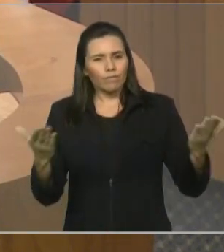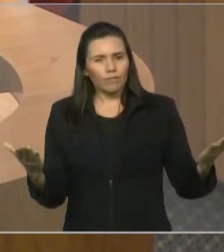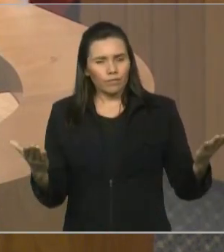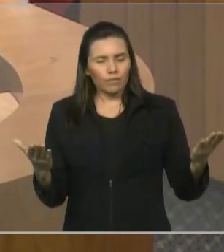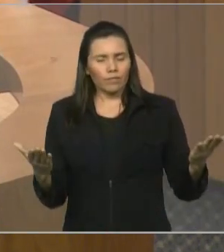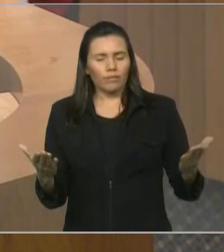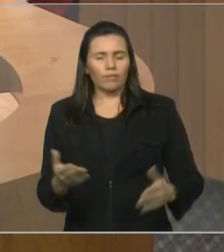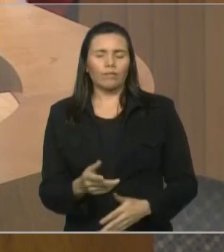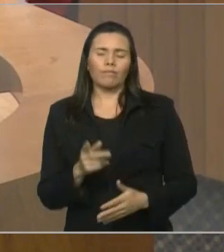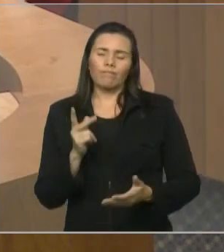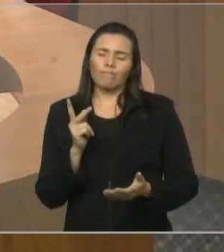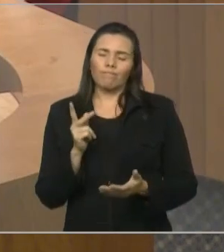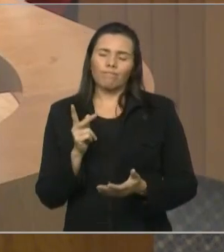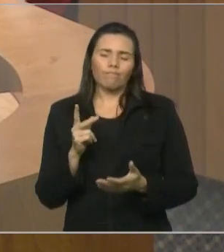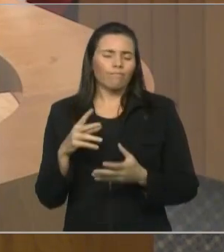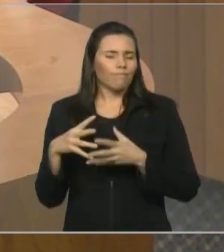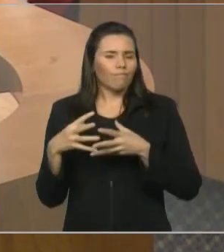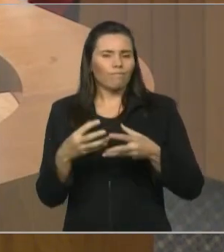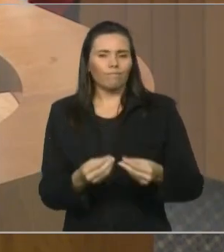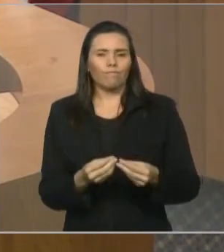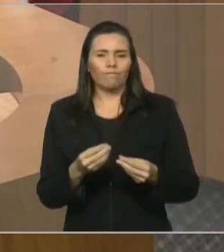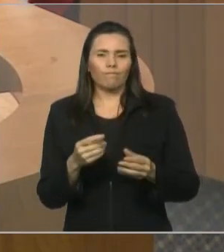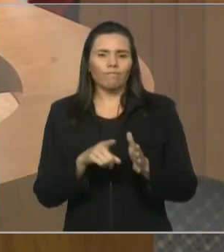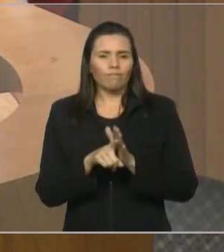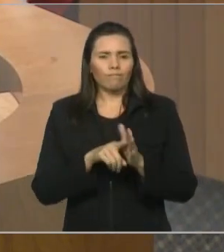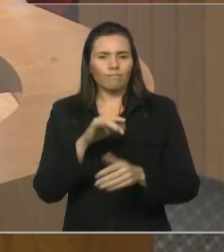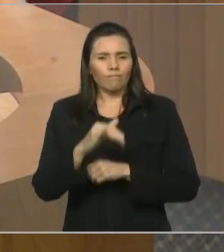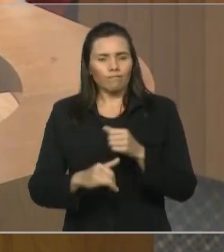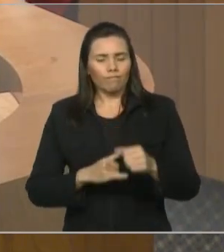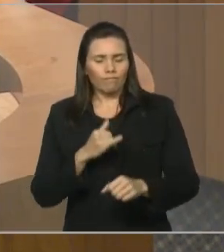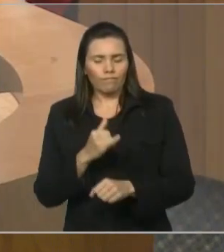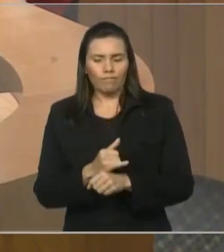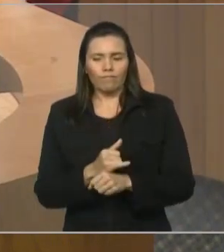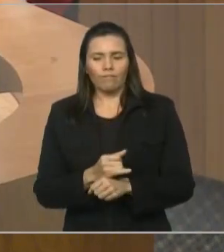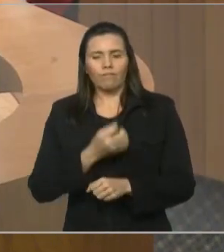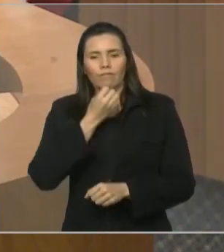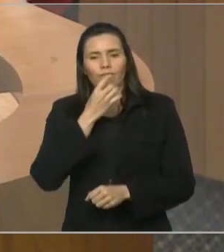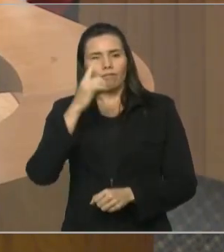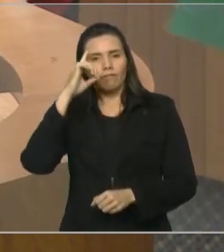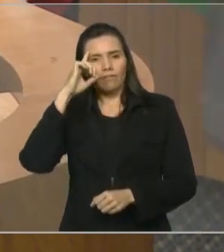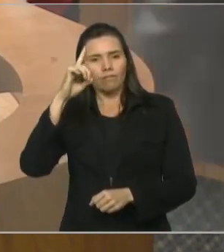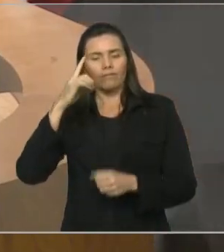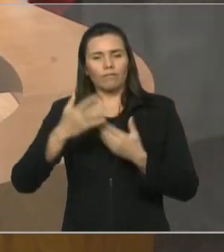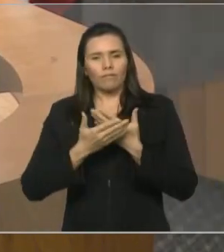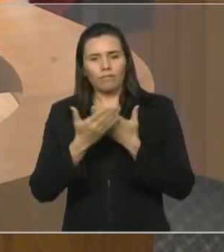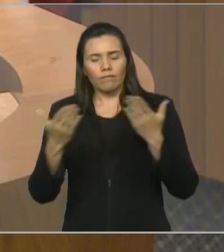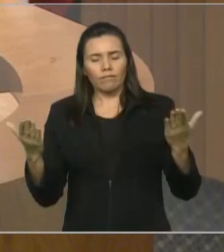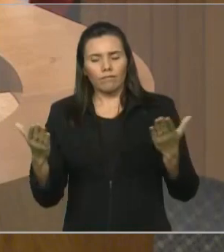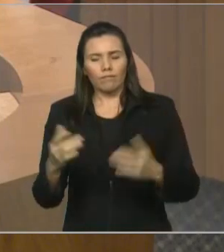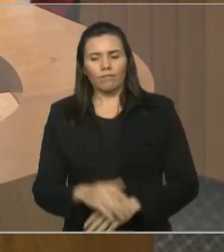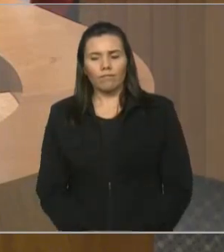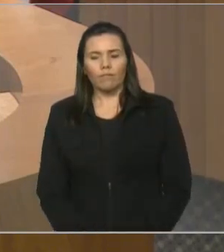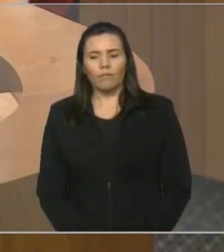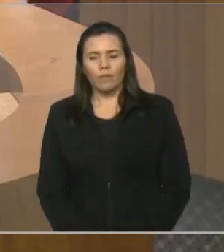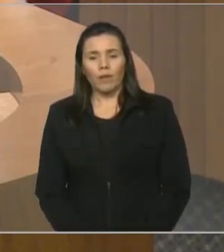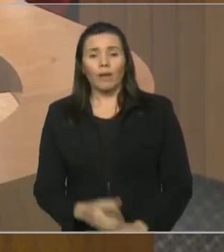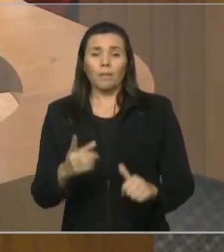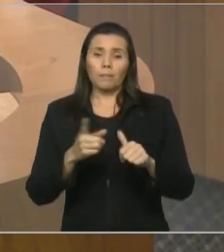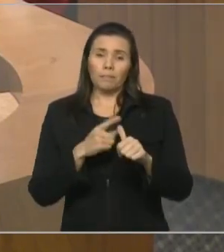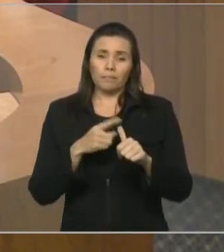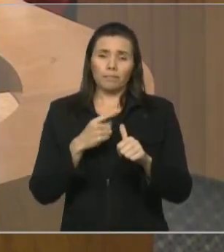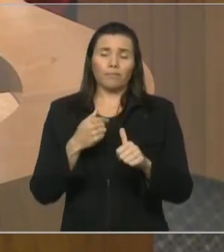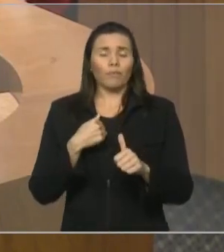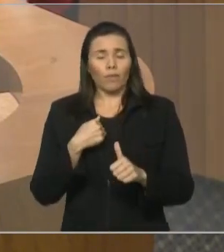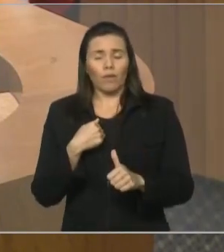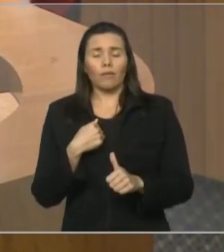mídia social, bom dia a todos. De início, quero fazer